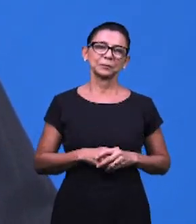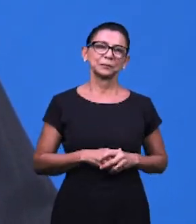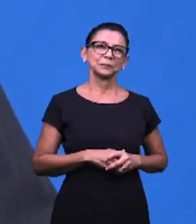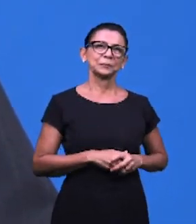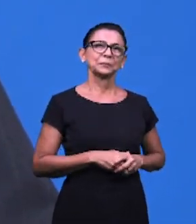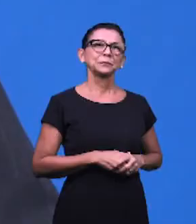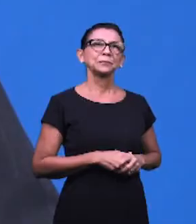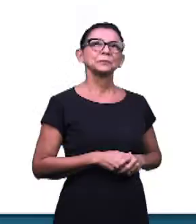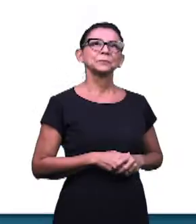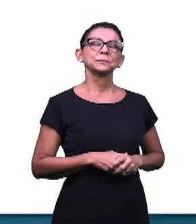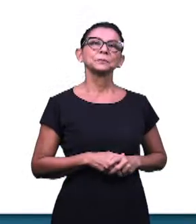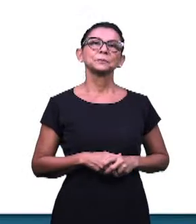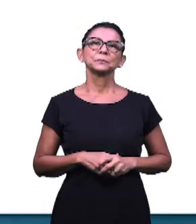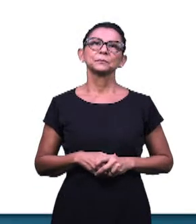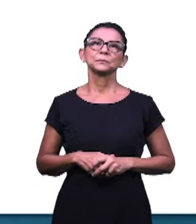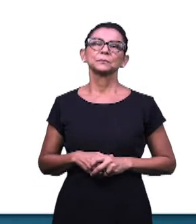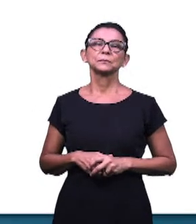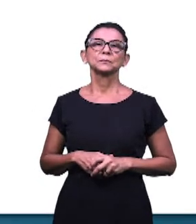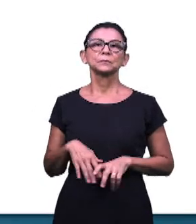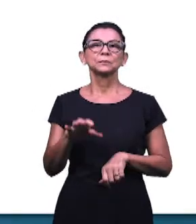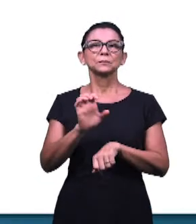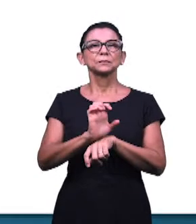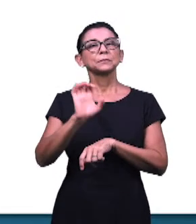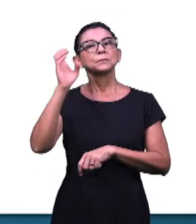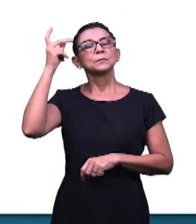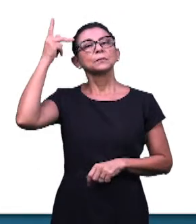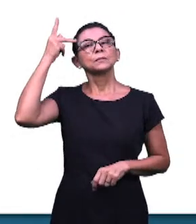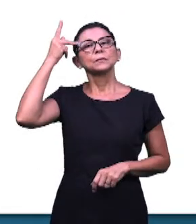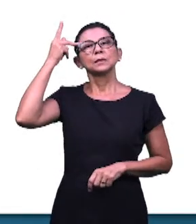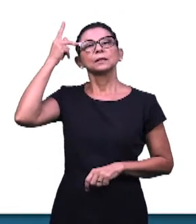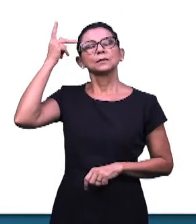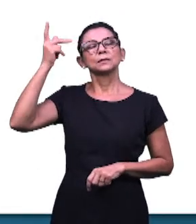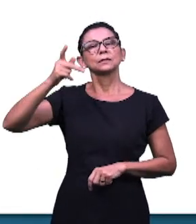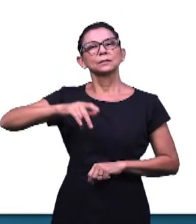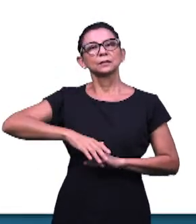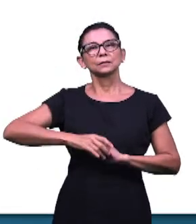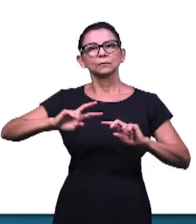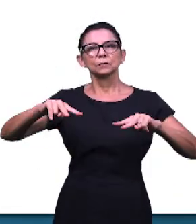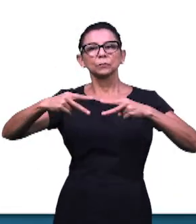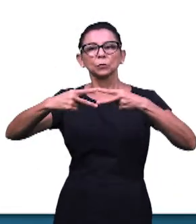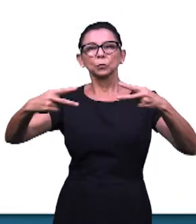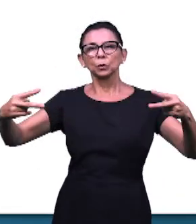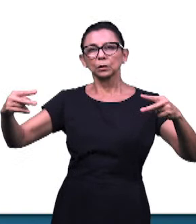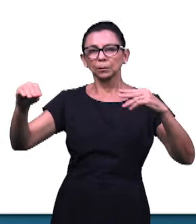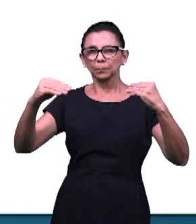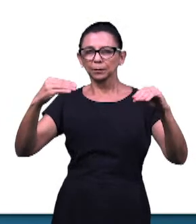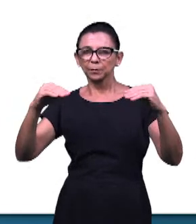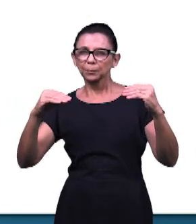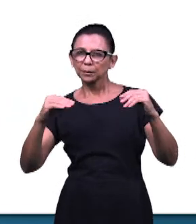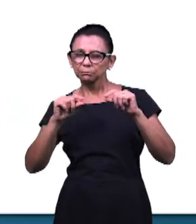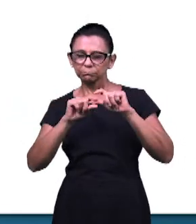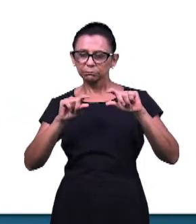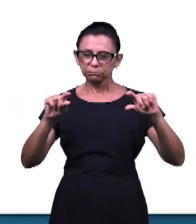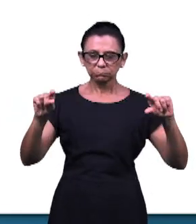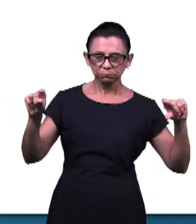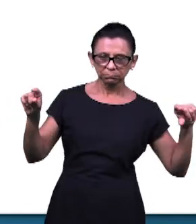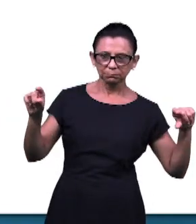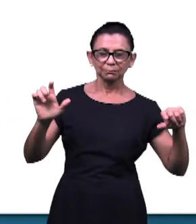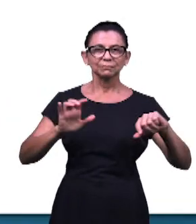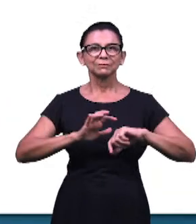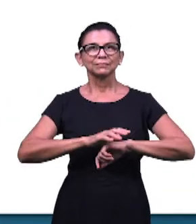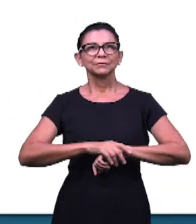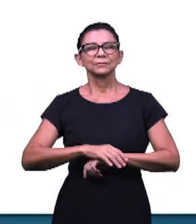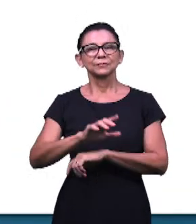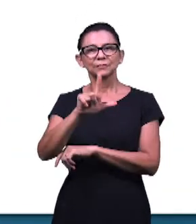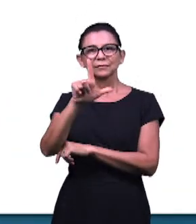quinta pergunta. E essa frase veio do estado de São Paulo. O irmão que colocou lá no portal, escreveu essa frase, é